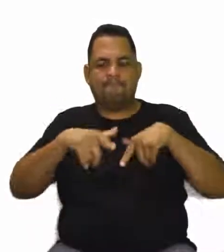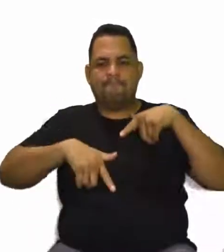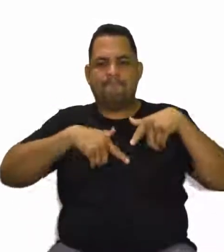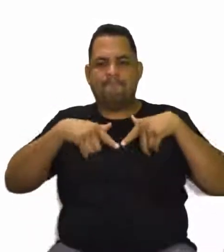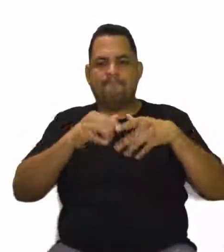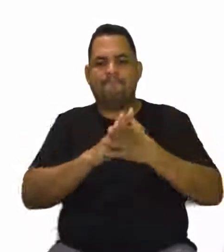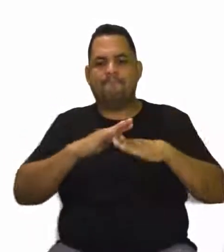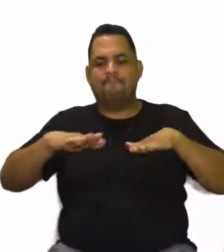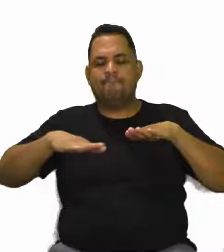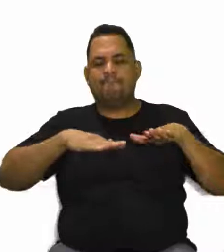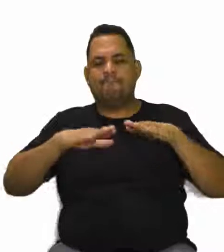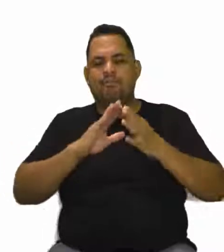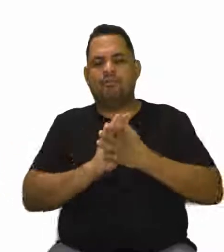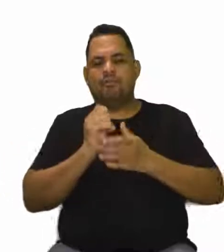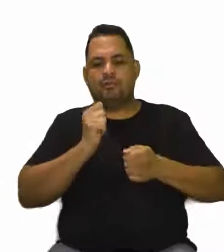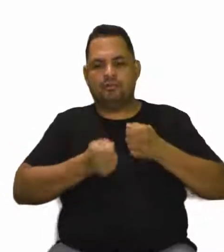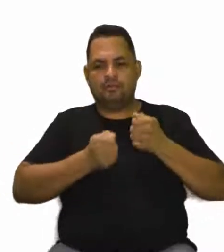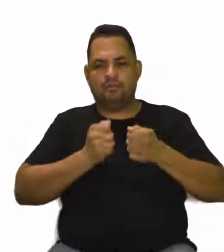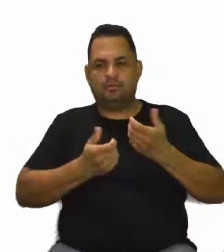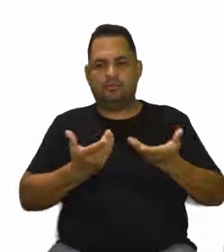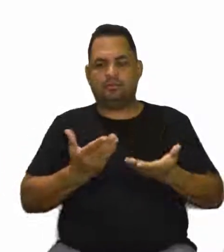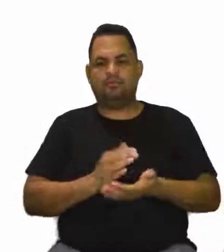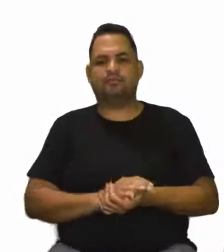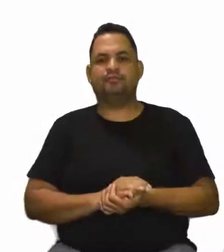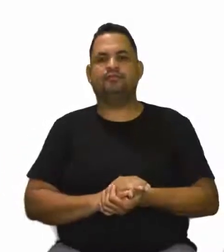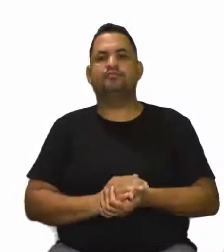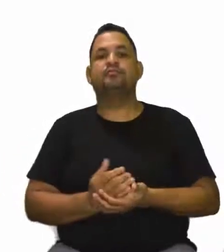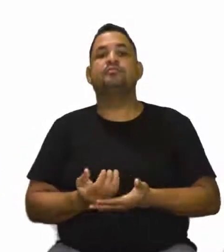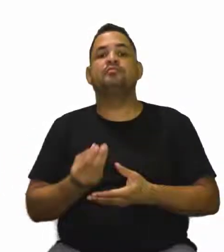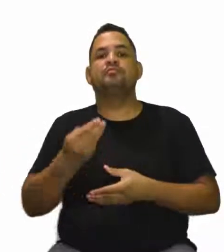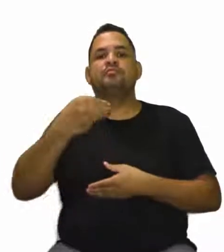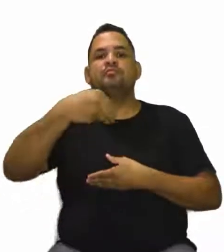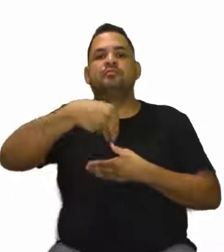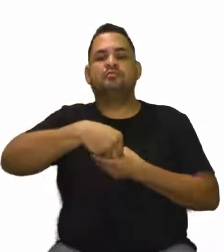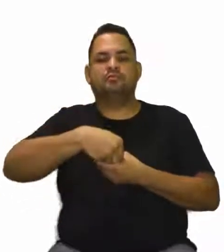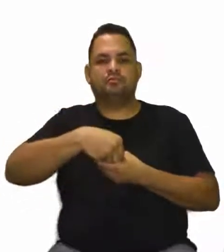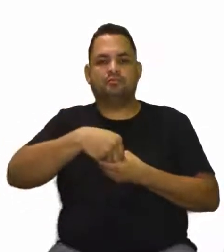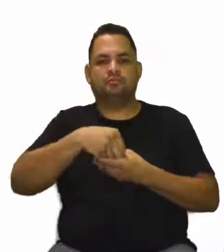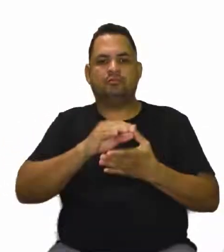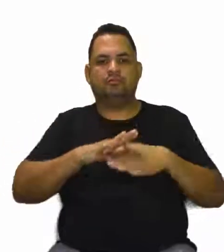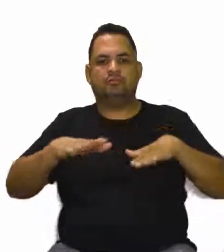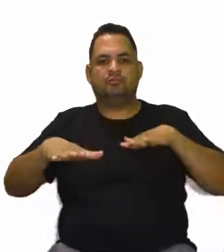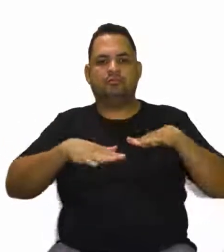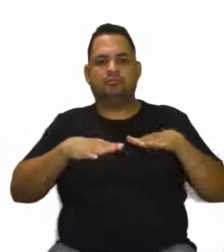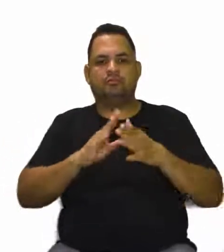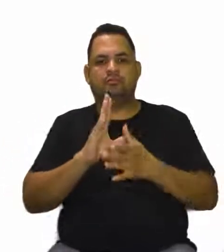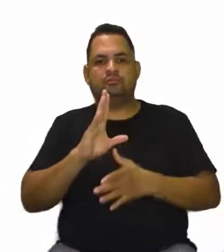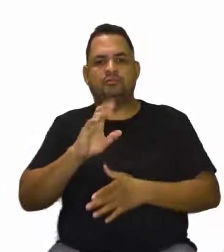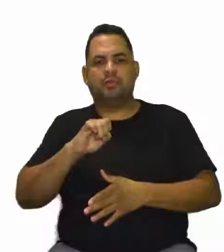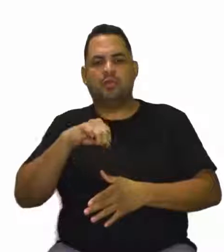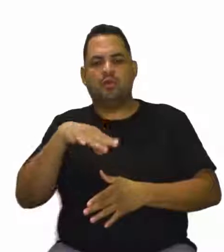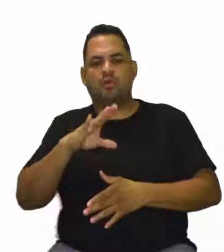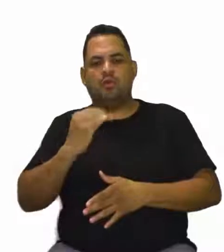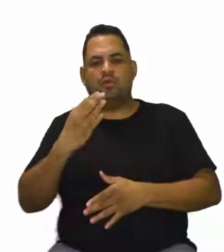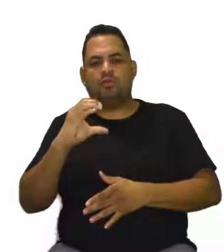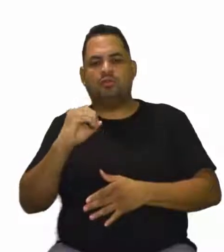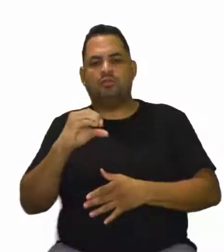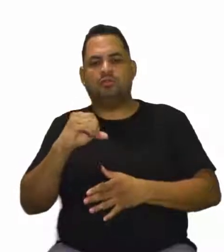com movimentos funcionais. Dentro desses movimentos funcionais, eu tenho locomoção,